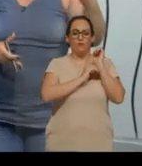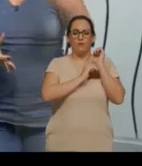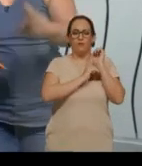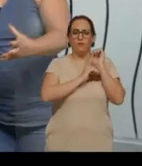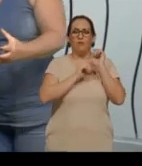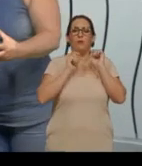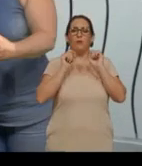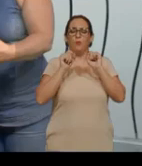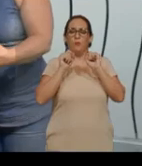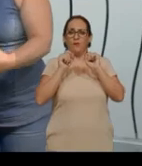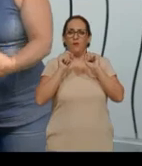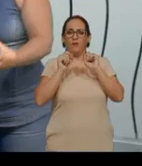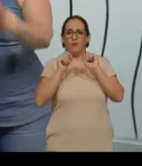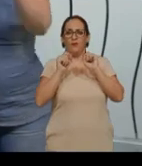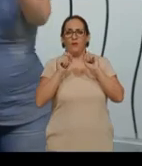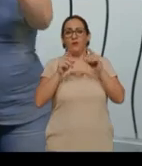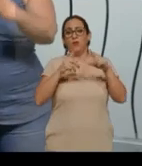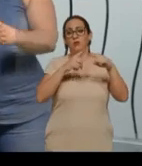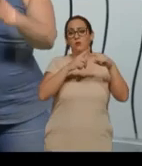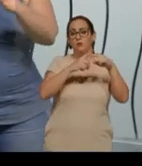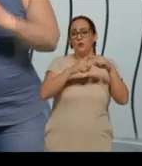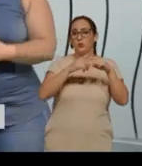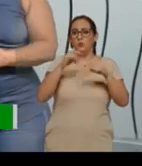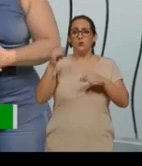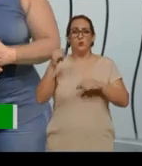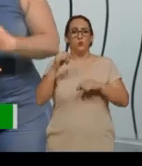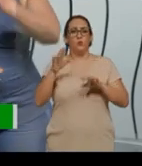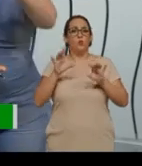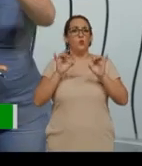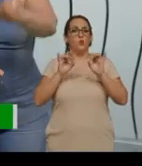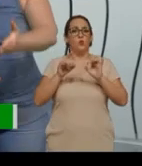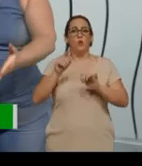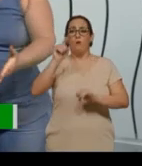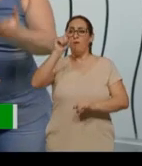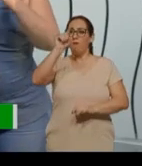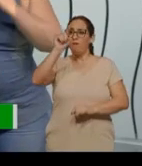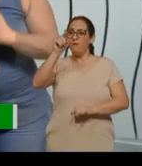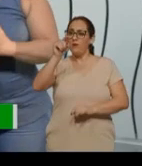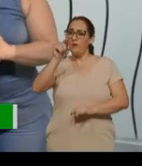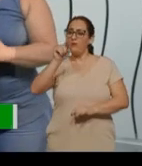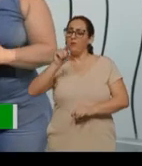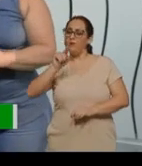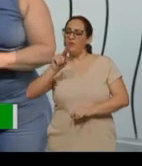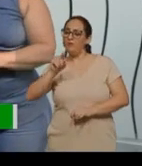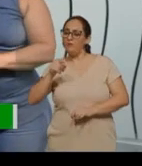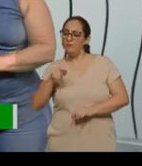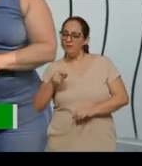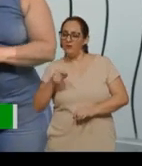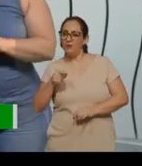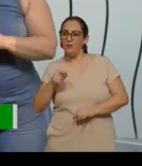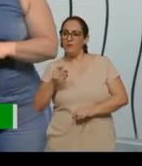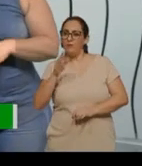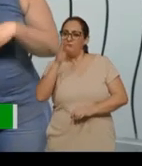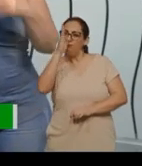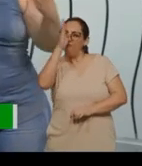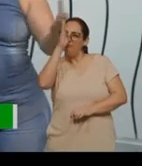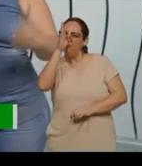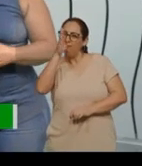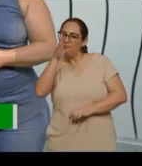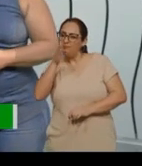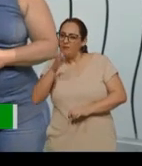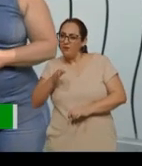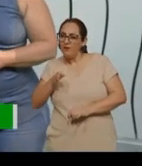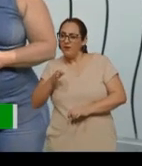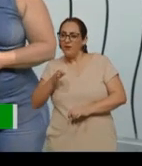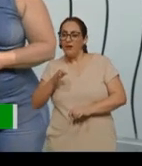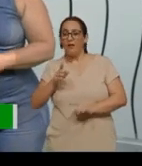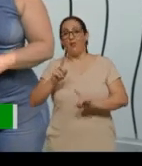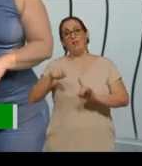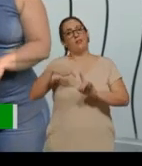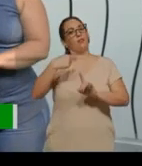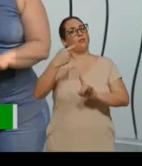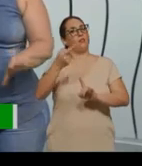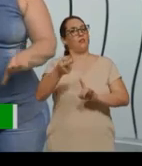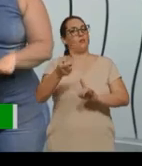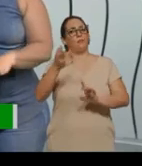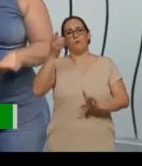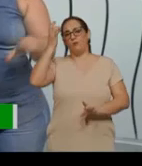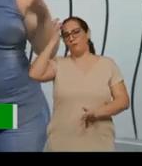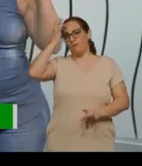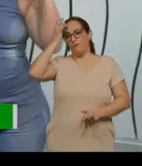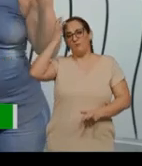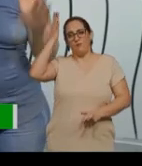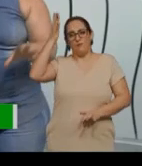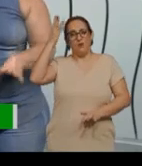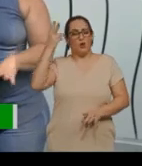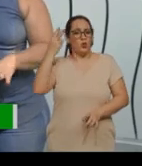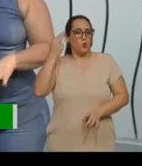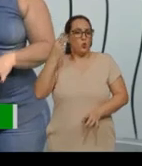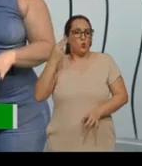adição quanto na subtração, é você posicionar a vírgula debaixo da vírgula, porque depois disso a operação é